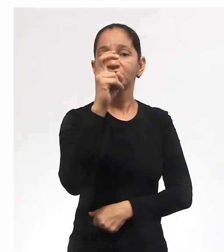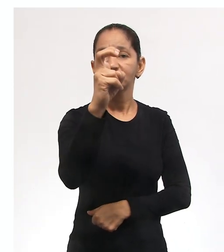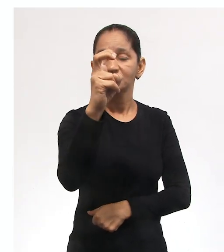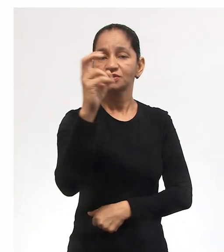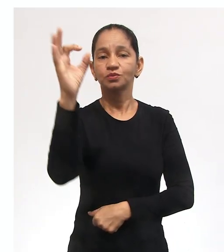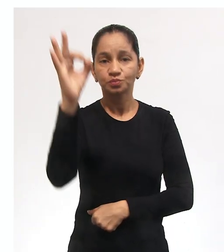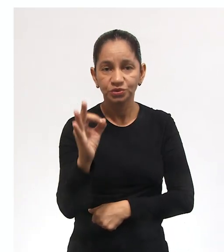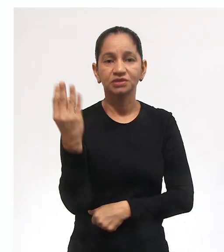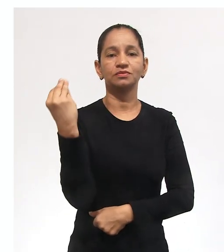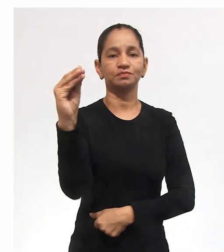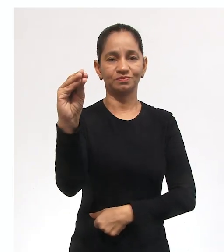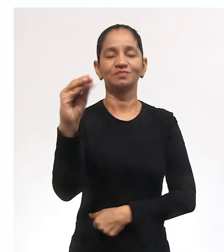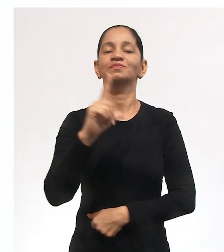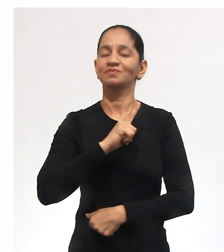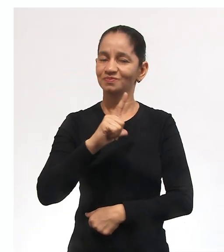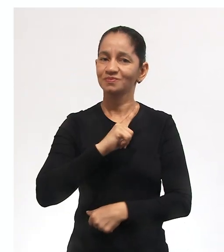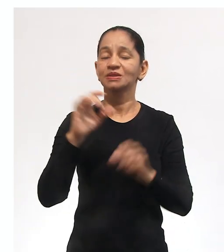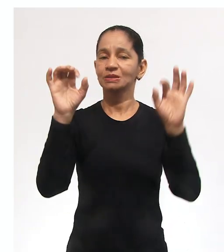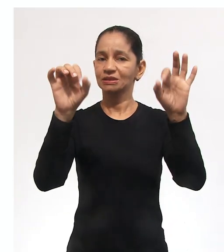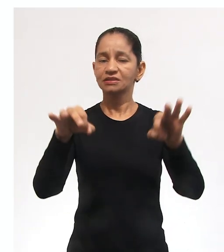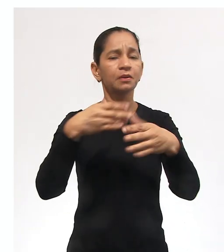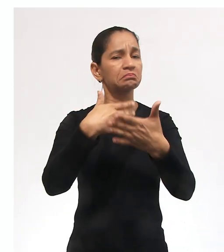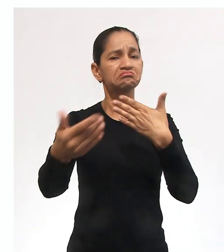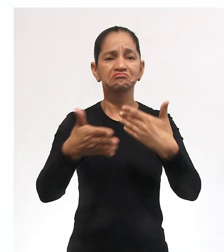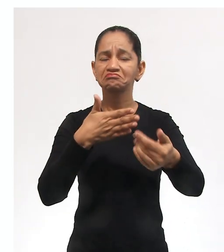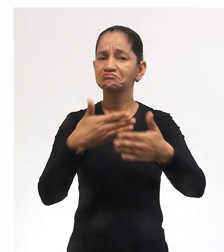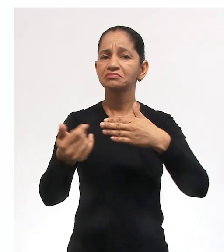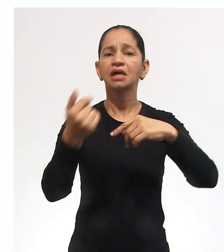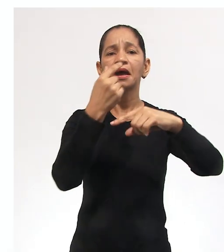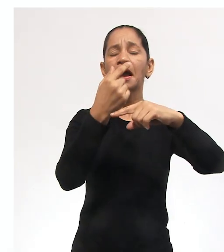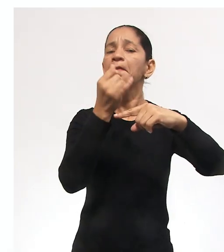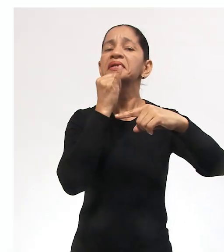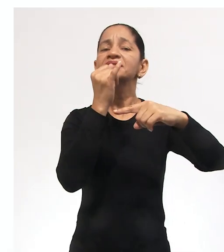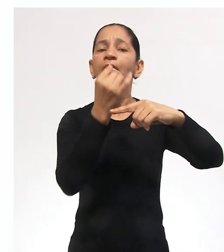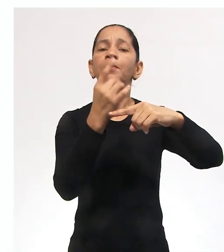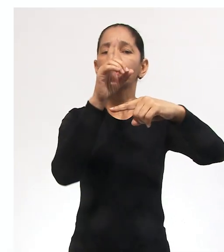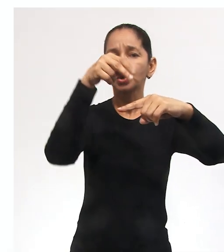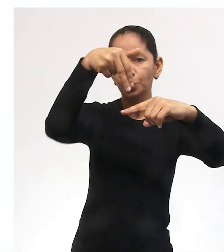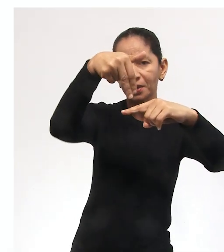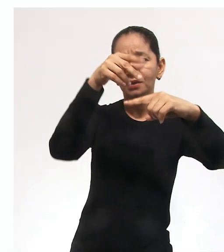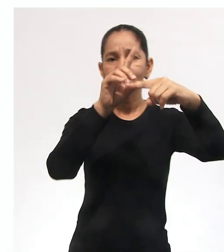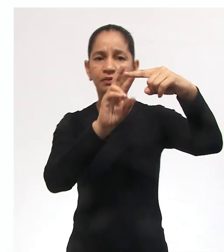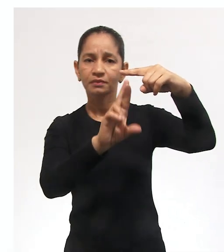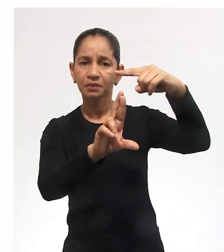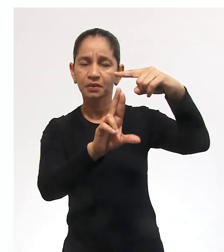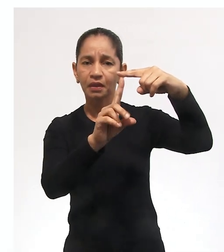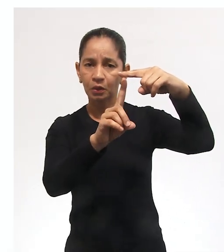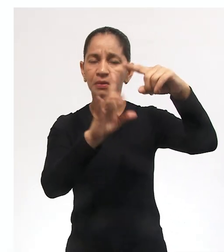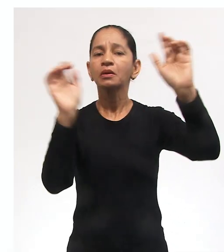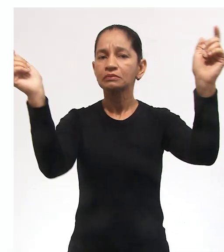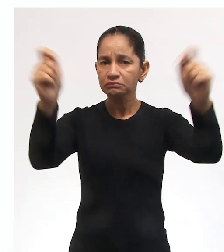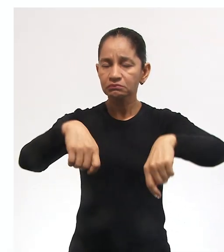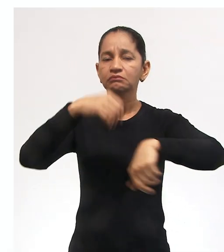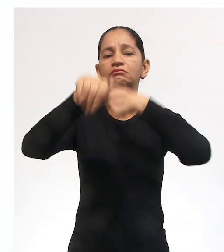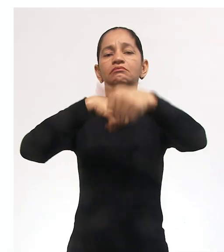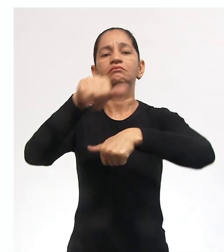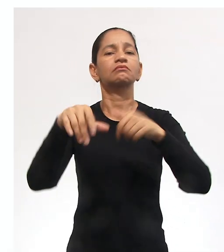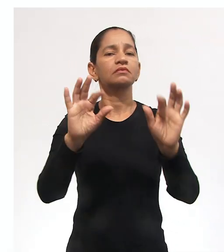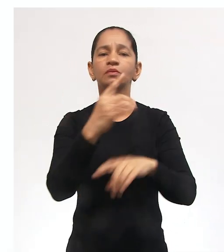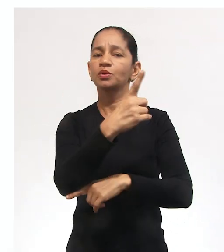símbolo da porcentagem. Então, qualquer fração nós conseguimos transformar em porcentagem. Basta multiplicá-la por